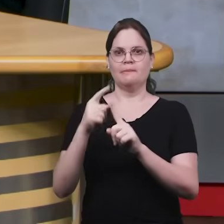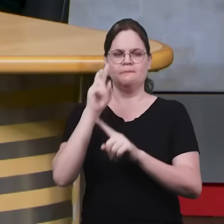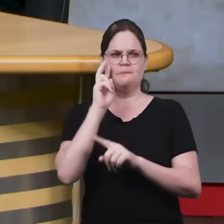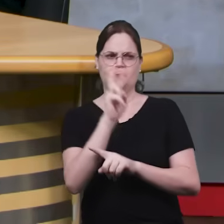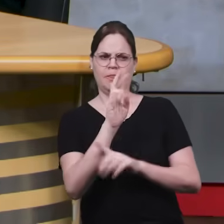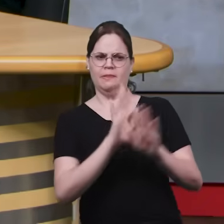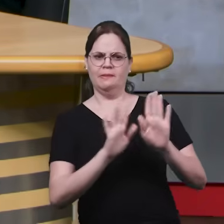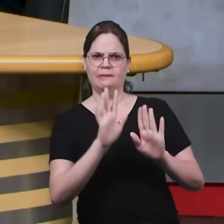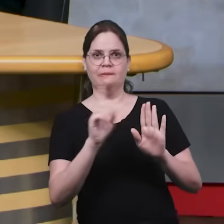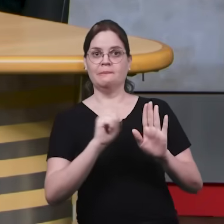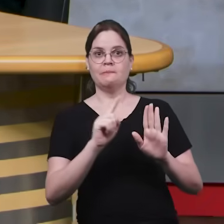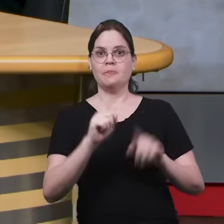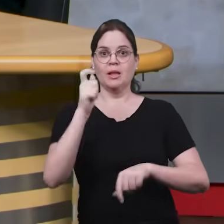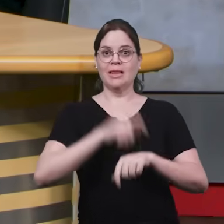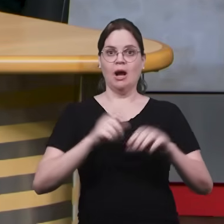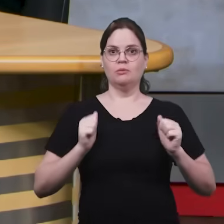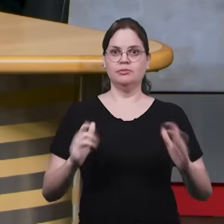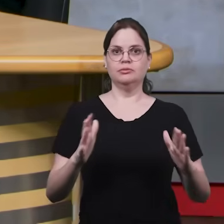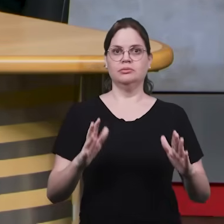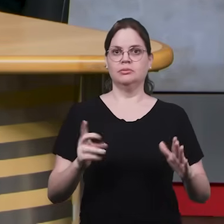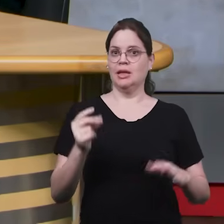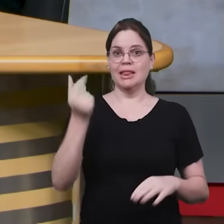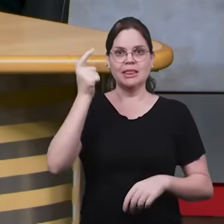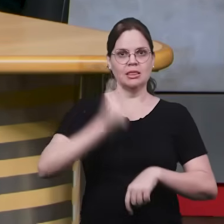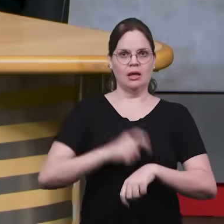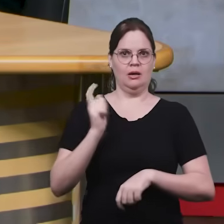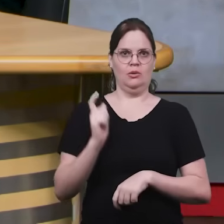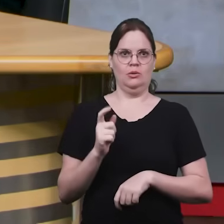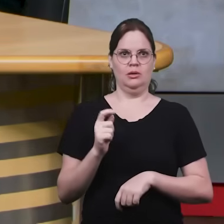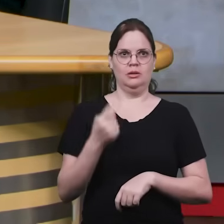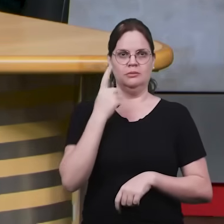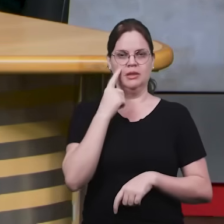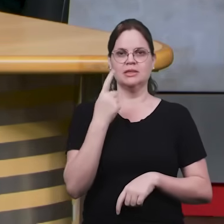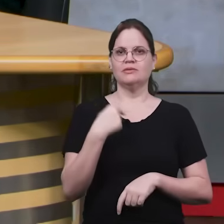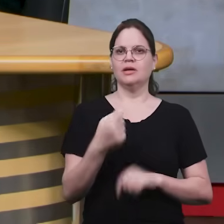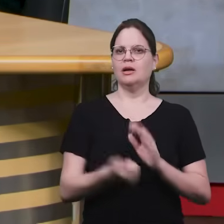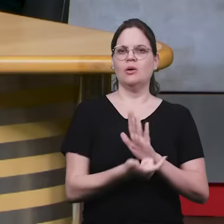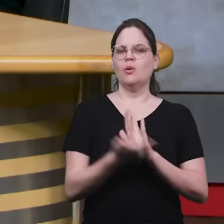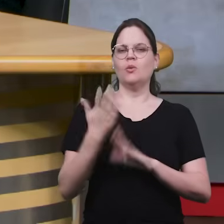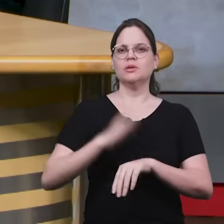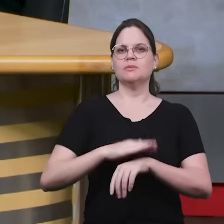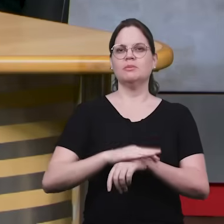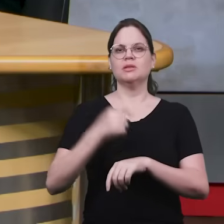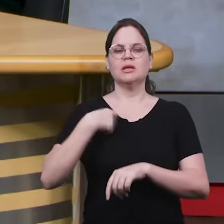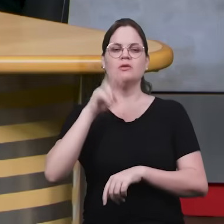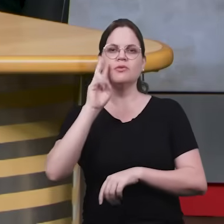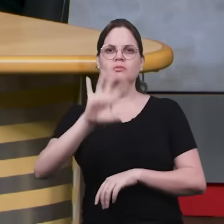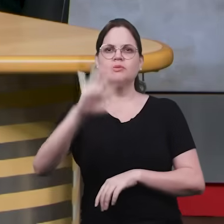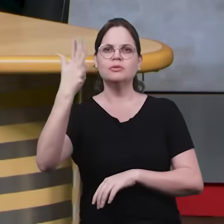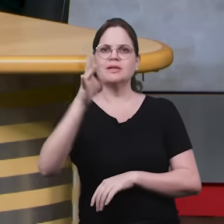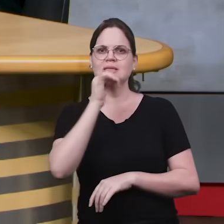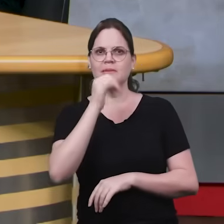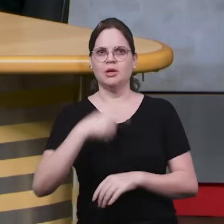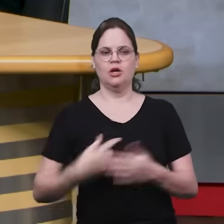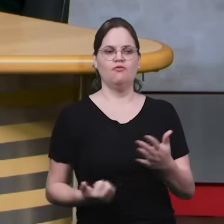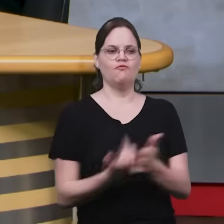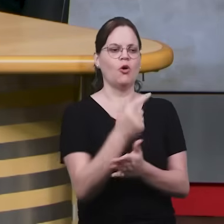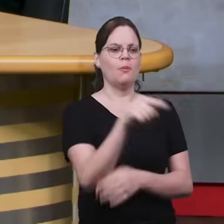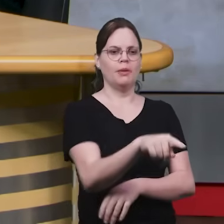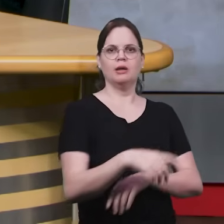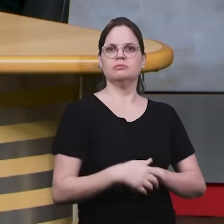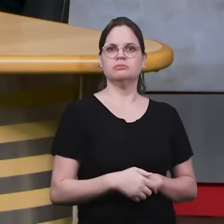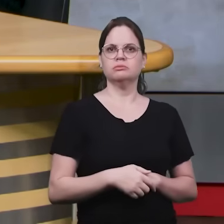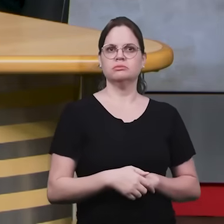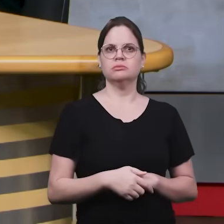Exatamente. A mentira, o gatilho acelera. Quantas vezes você se viu diante de uma situação onde você, por exemplo, diz, eu vou comprar